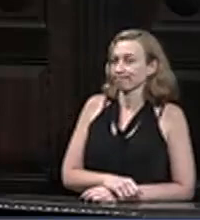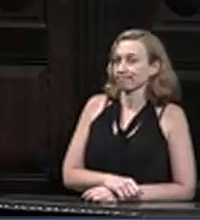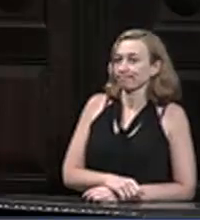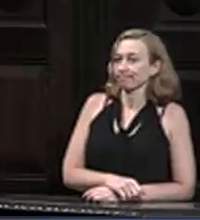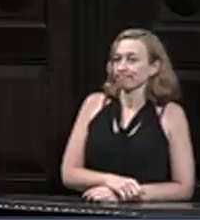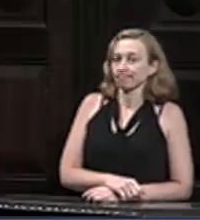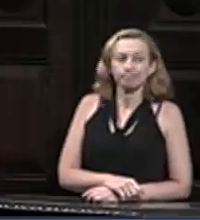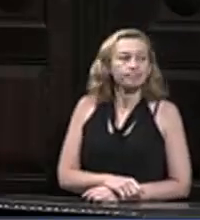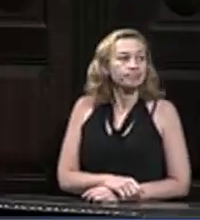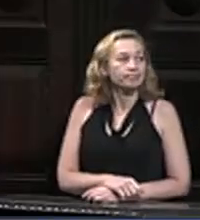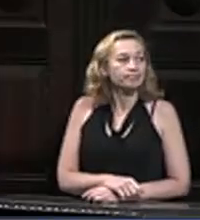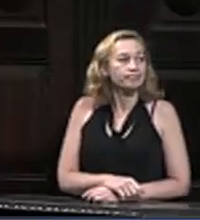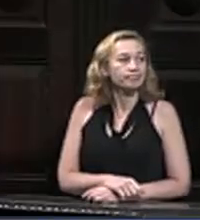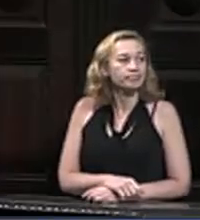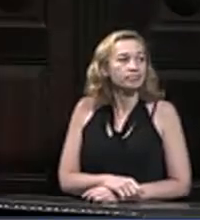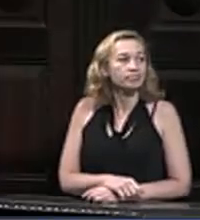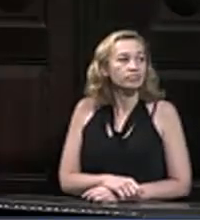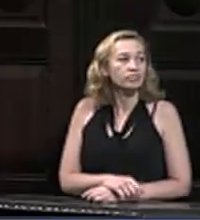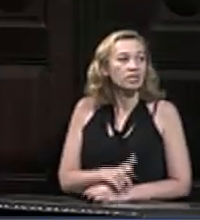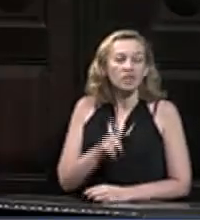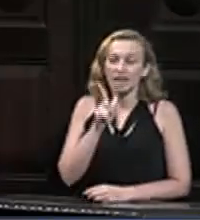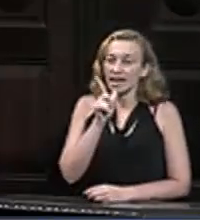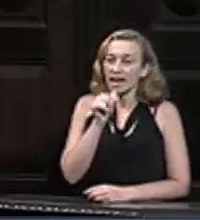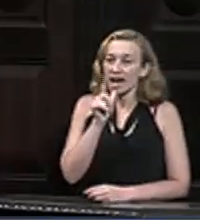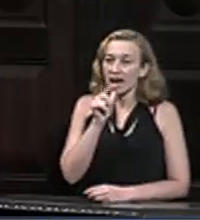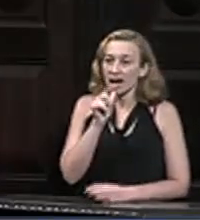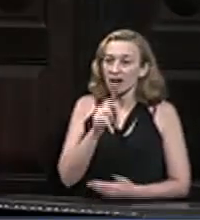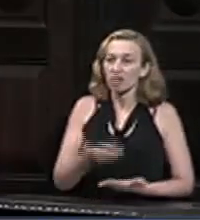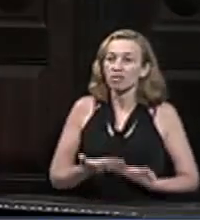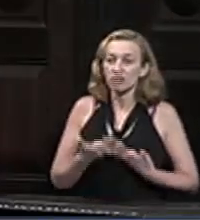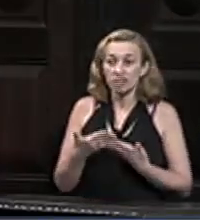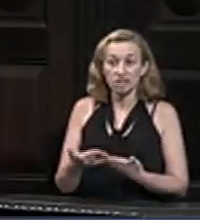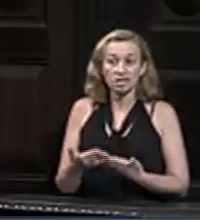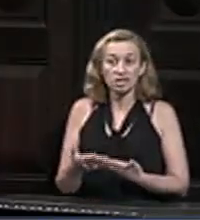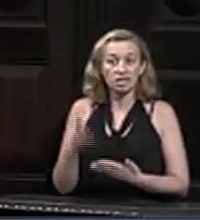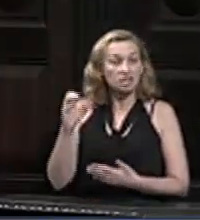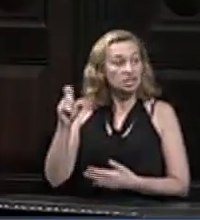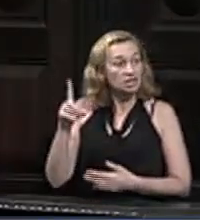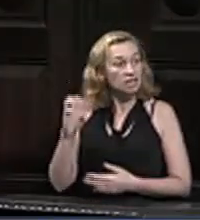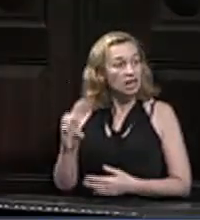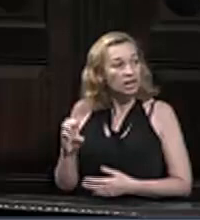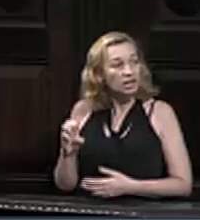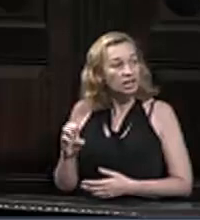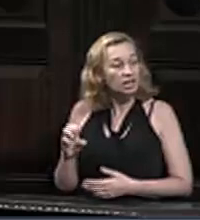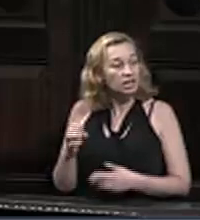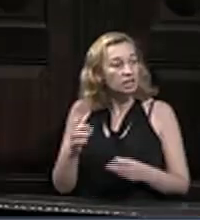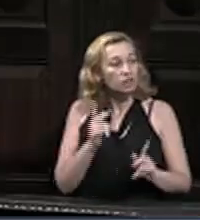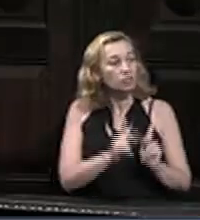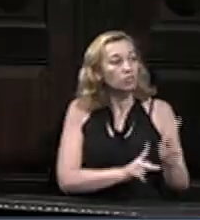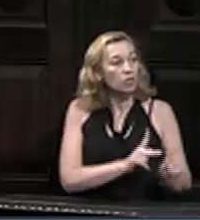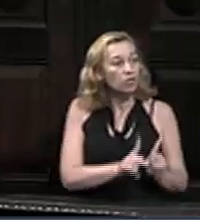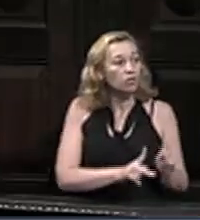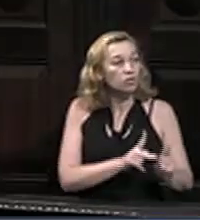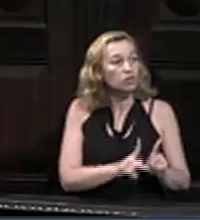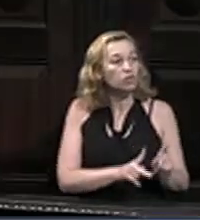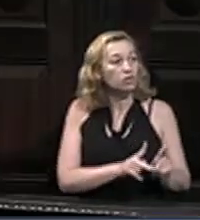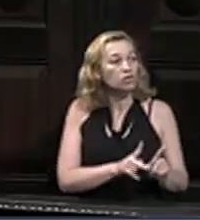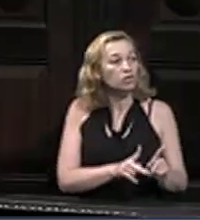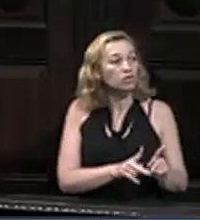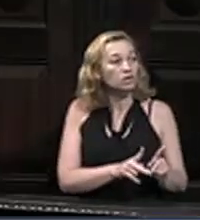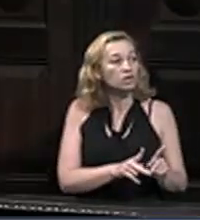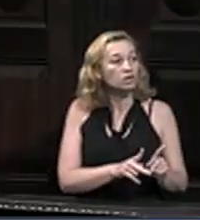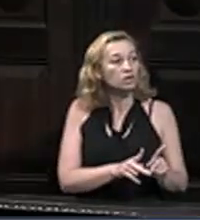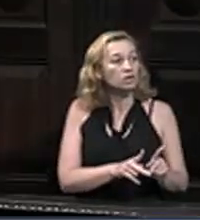de que a água oferecida pela SEDAI à população não